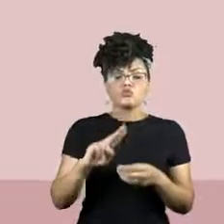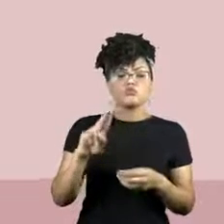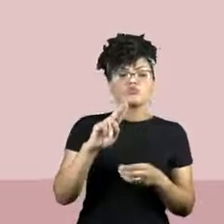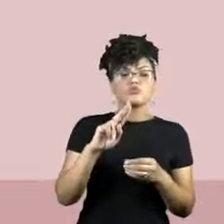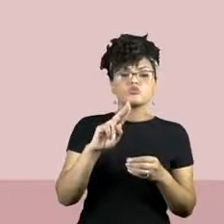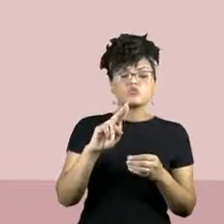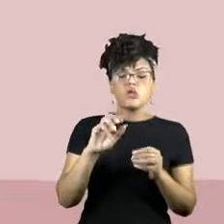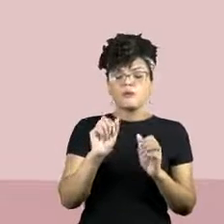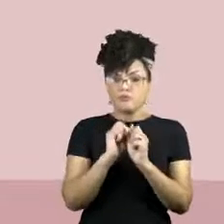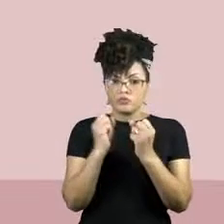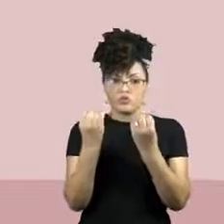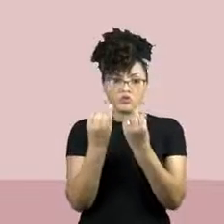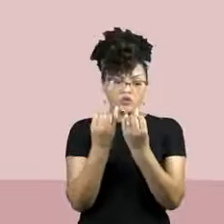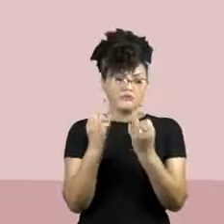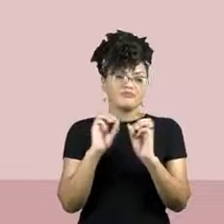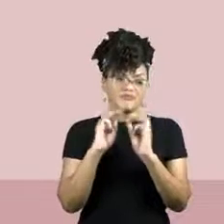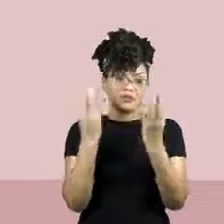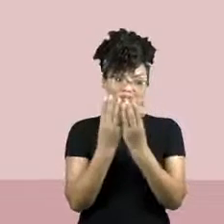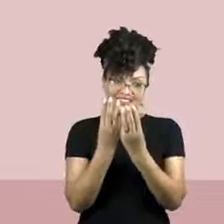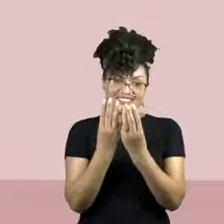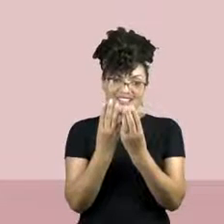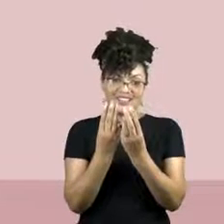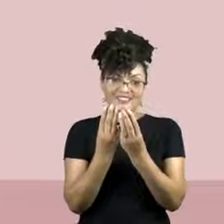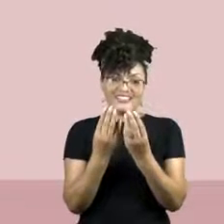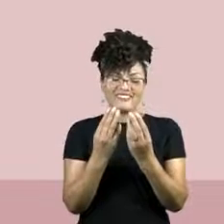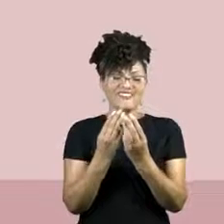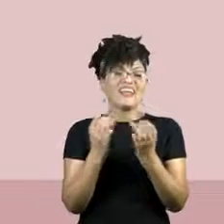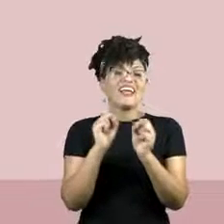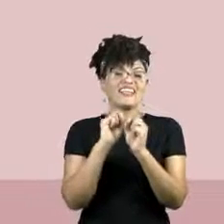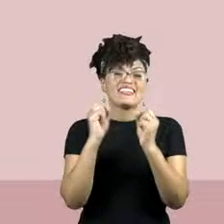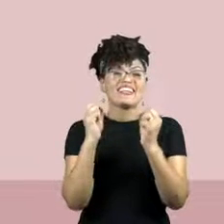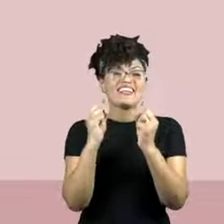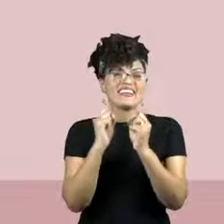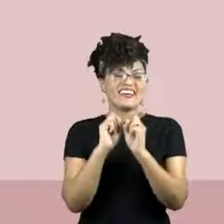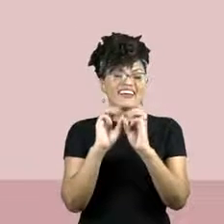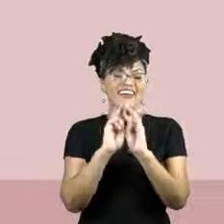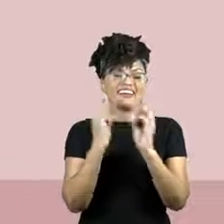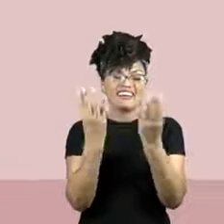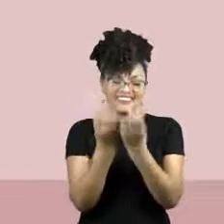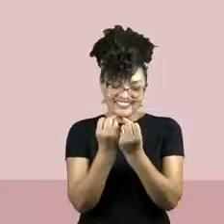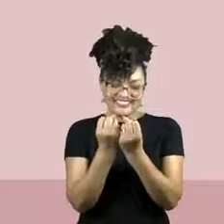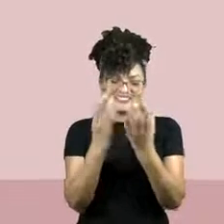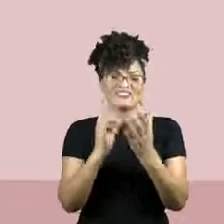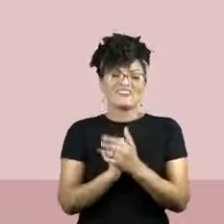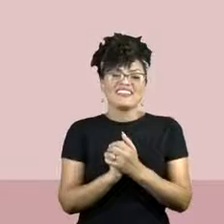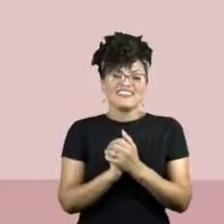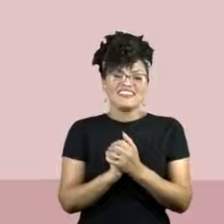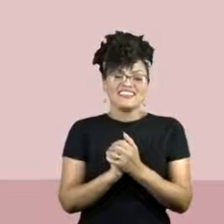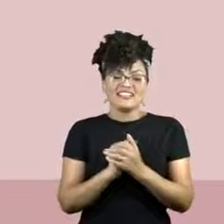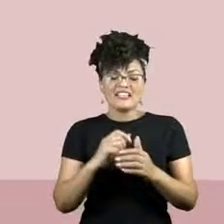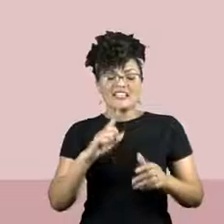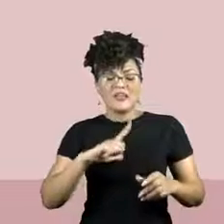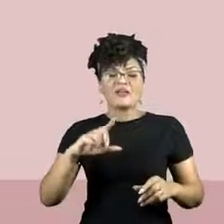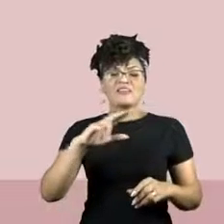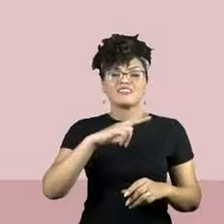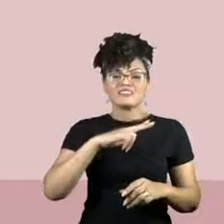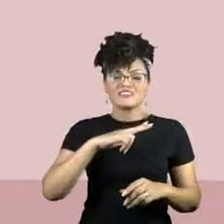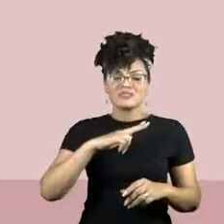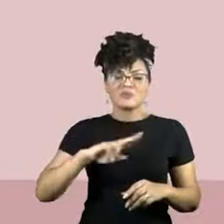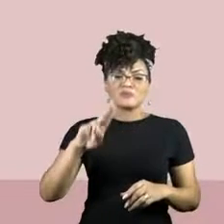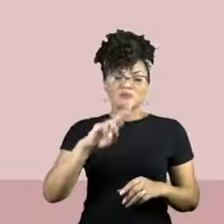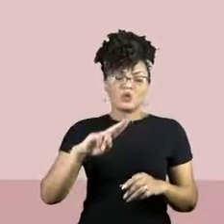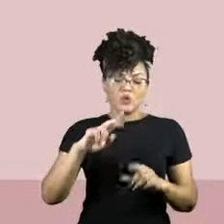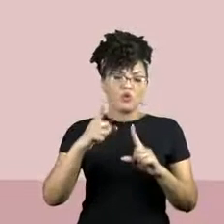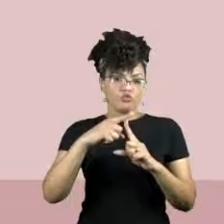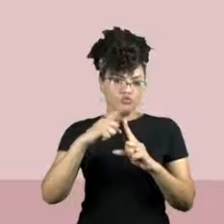em equilíbrio limite, tá? Mas saiba que existem muitas outras maneiras de se interpretar esse